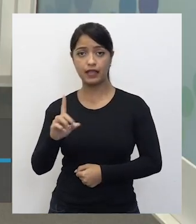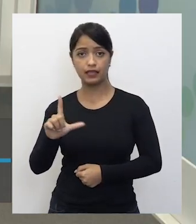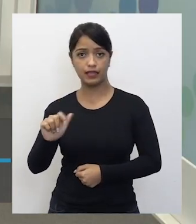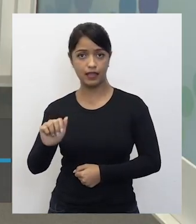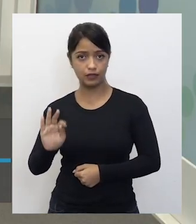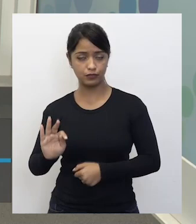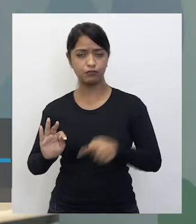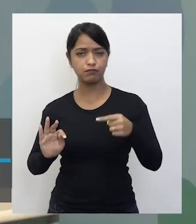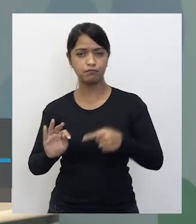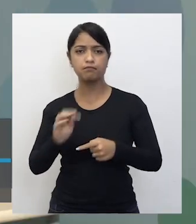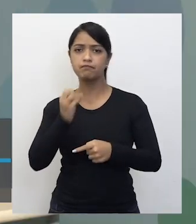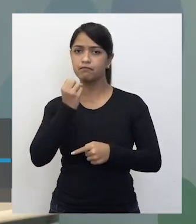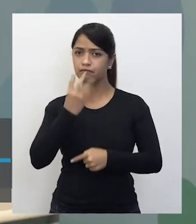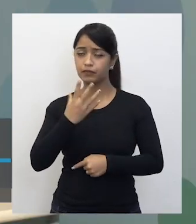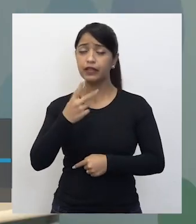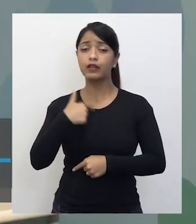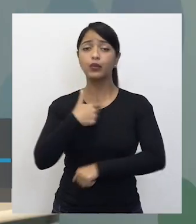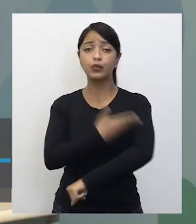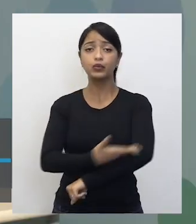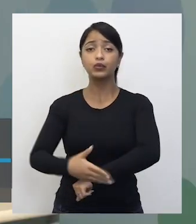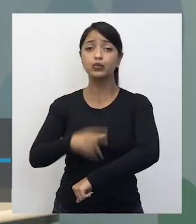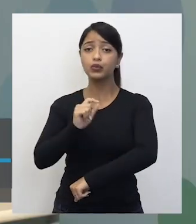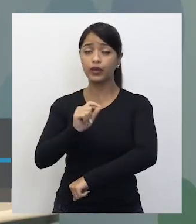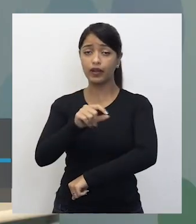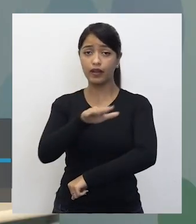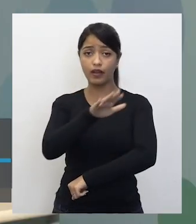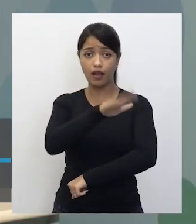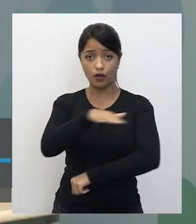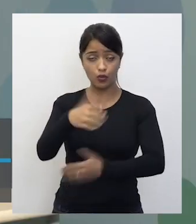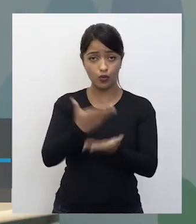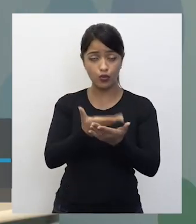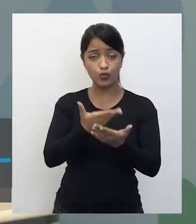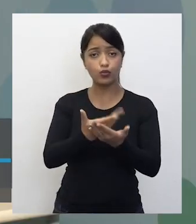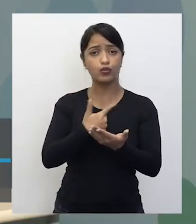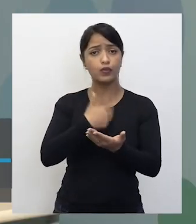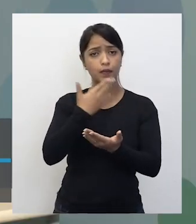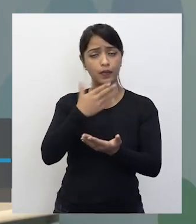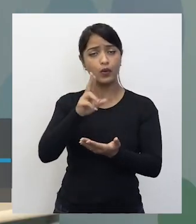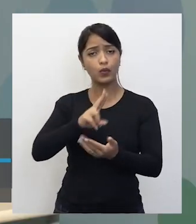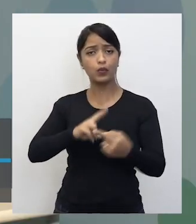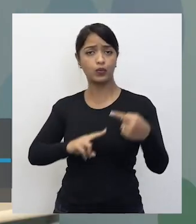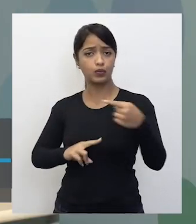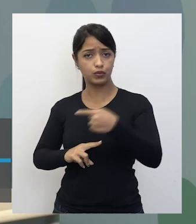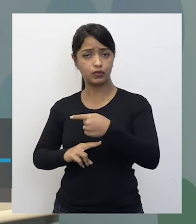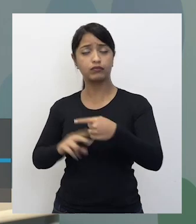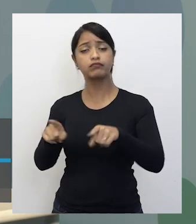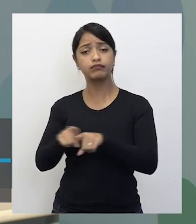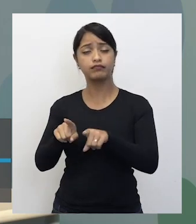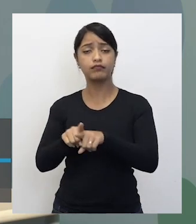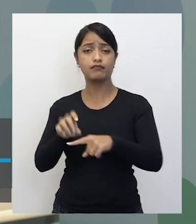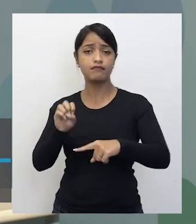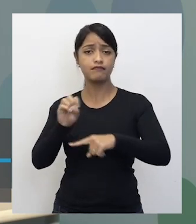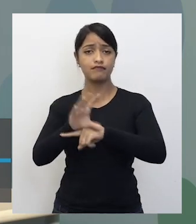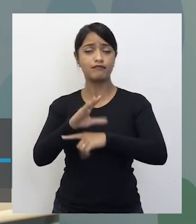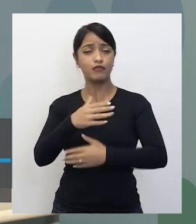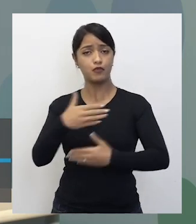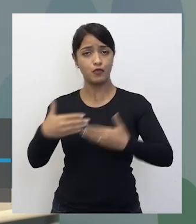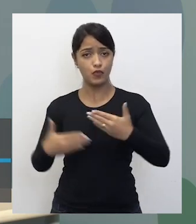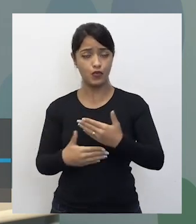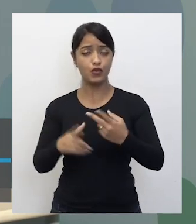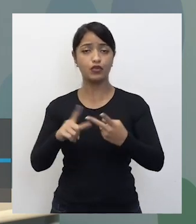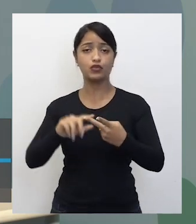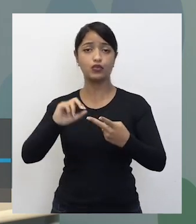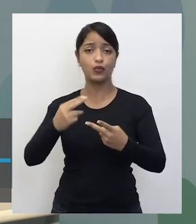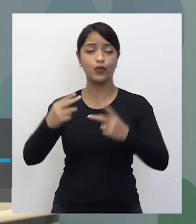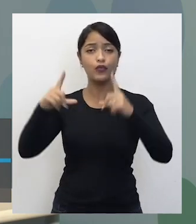usar. Costumo sempre pedir para os alunos, nesse momento, utilizar desses recursos, até mesmo o próprio PowerPoint, e fotografando,